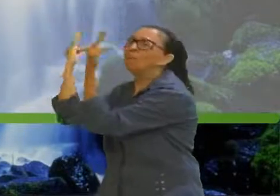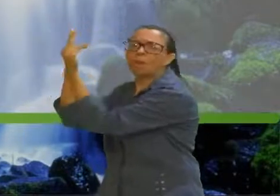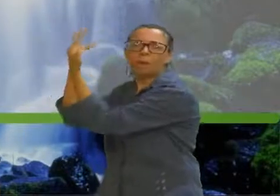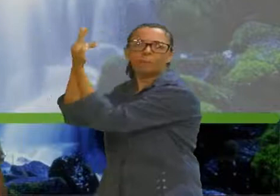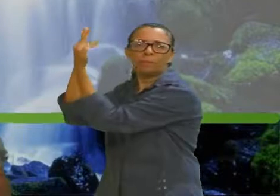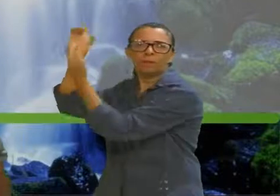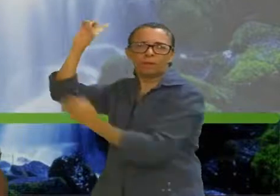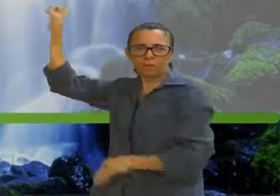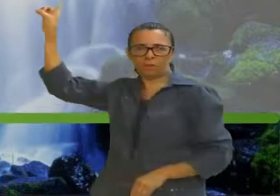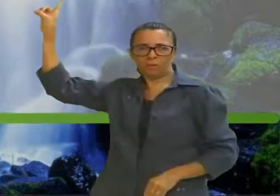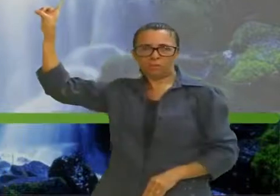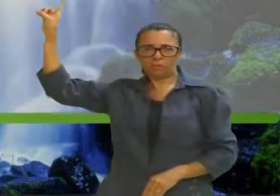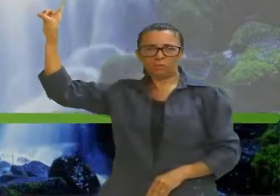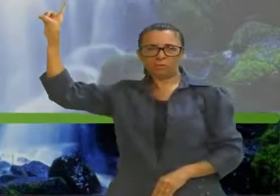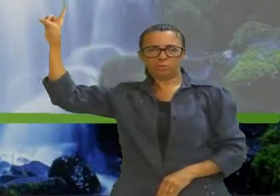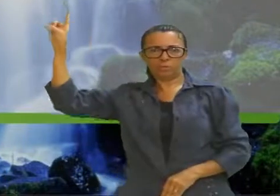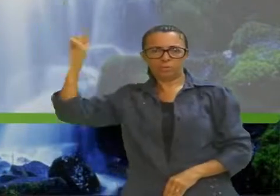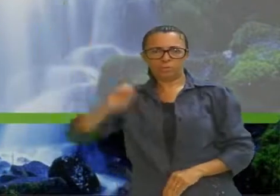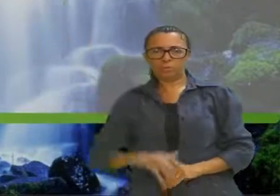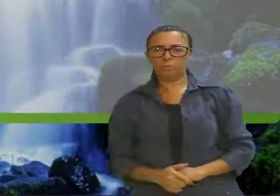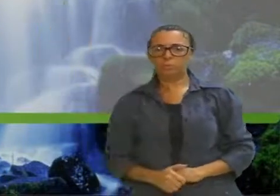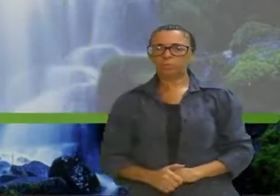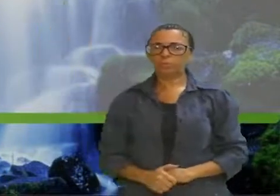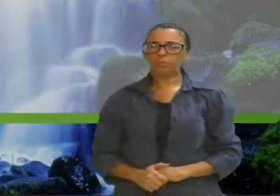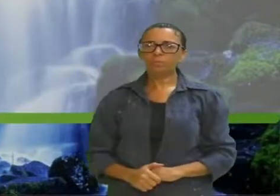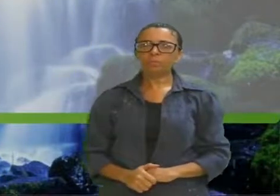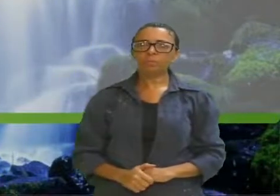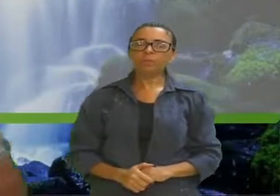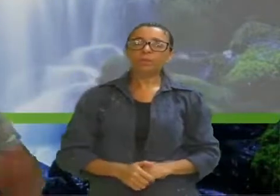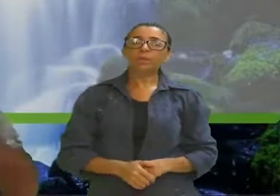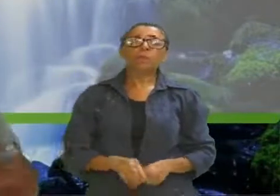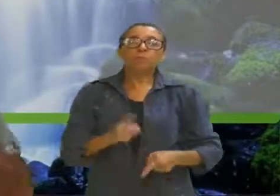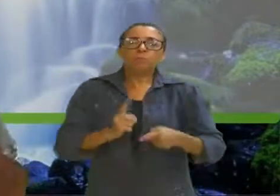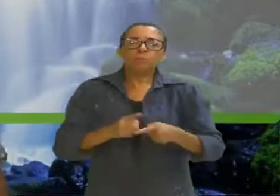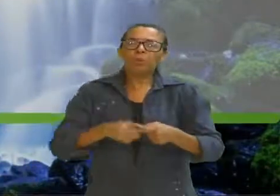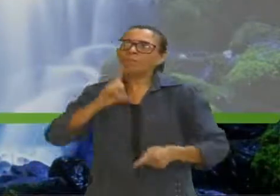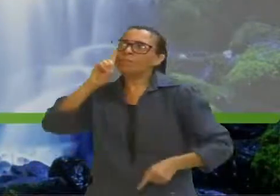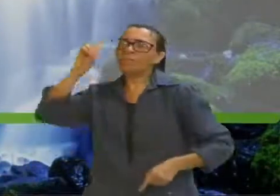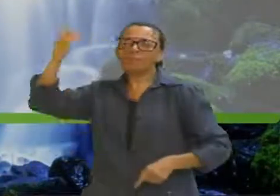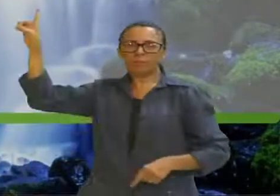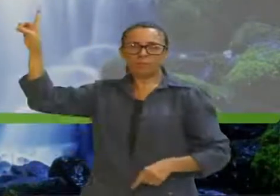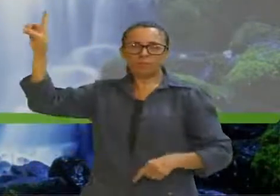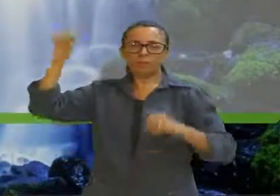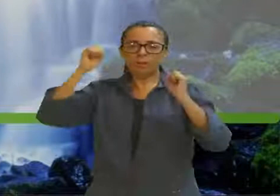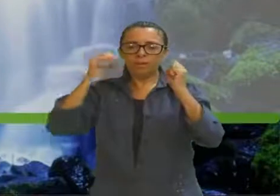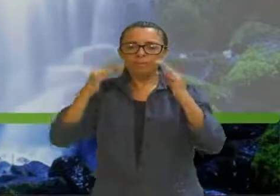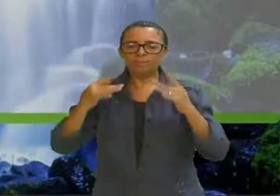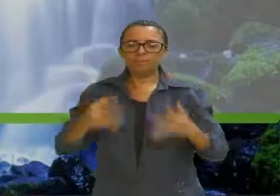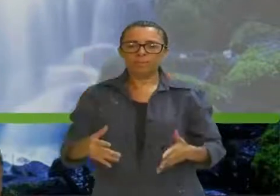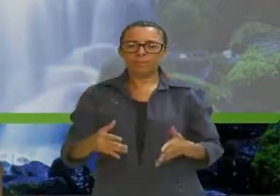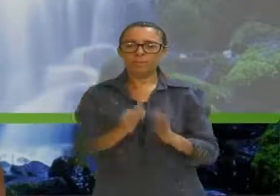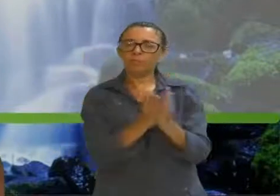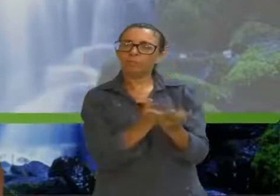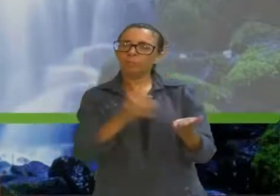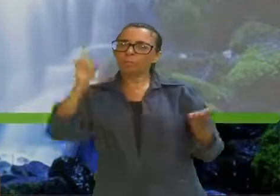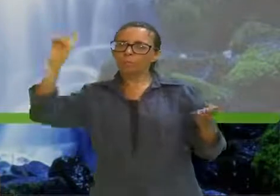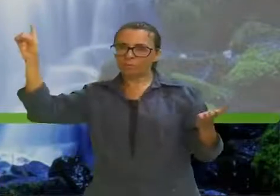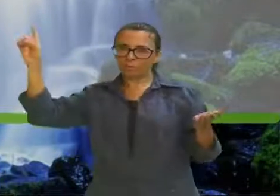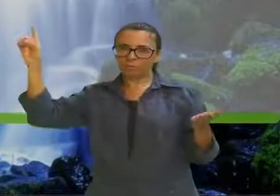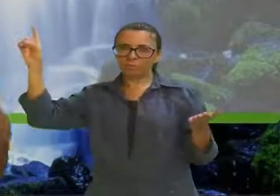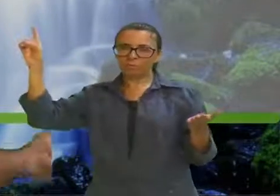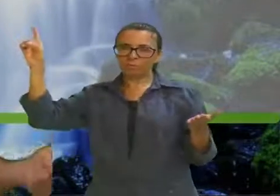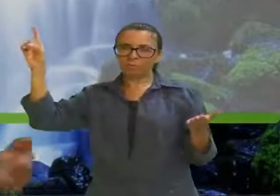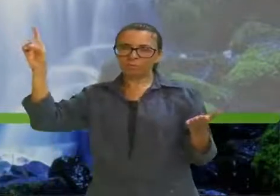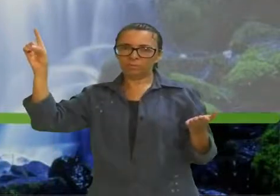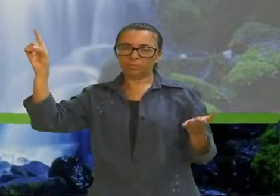convida, aquele que faz a vontade de Deus tem uma relação mais íntima, mais forte do que